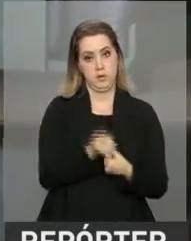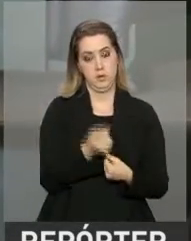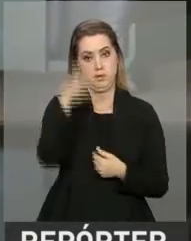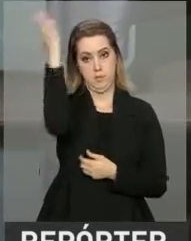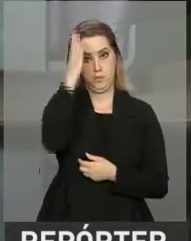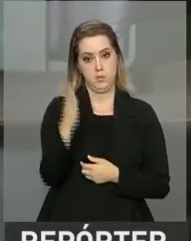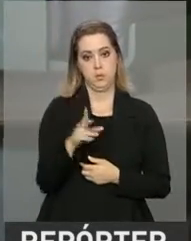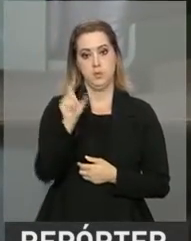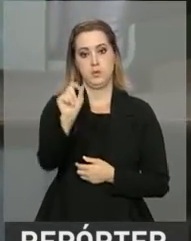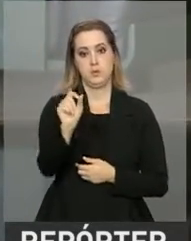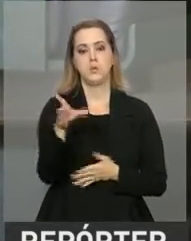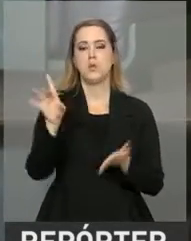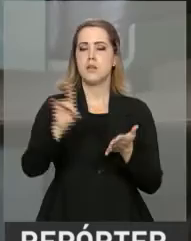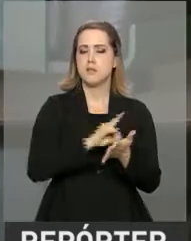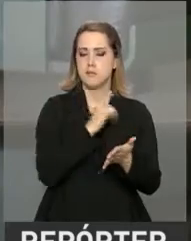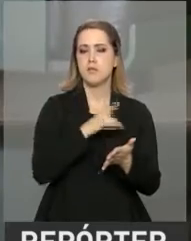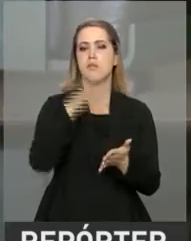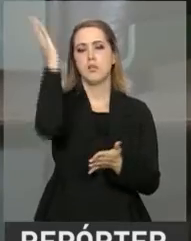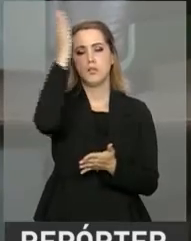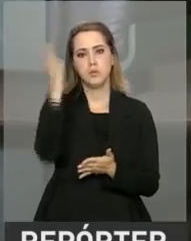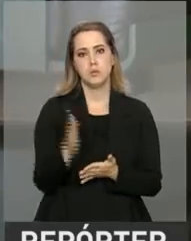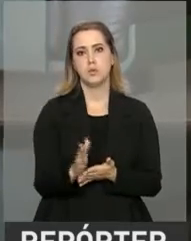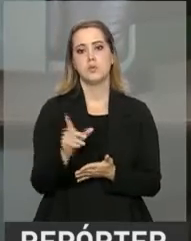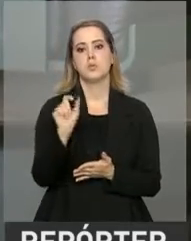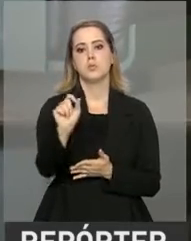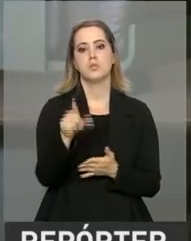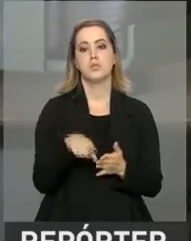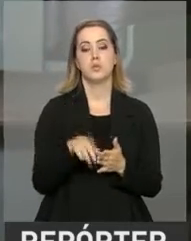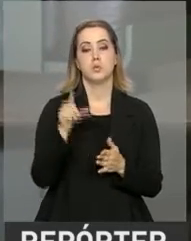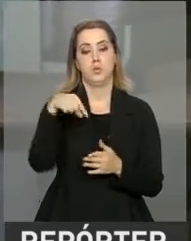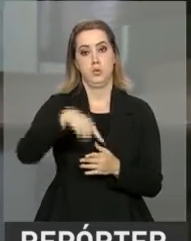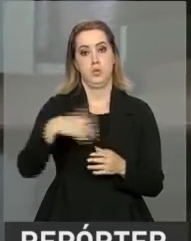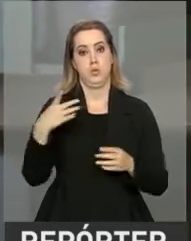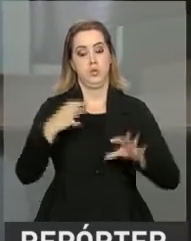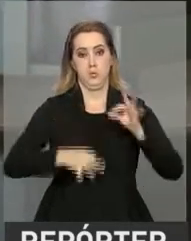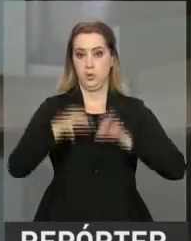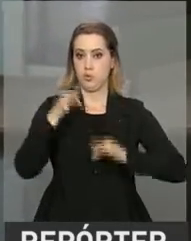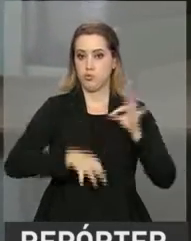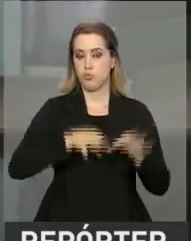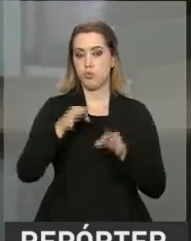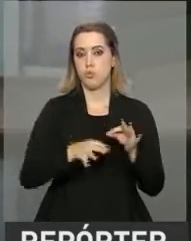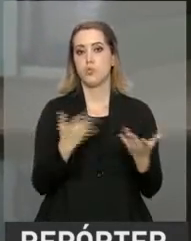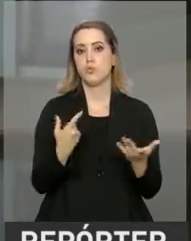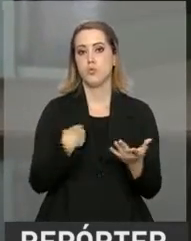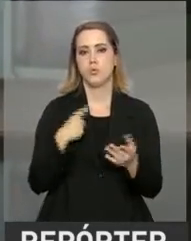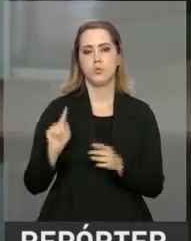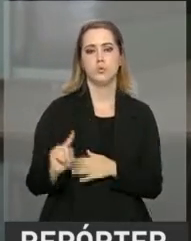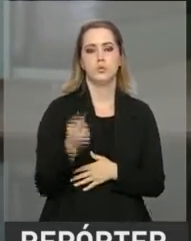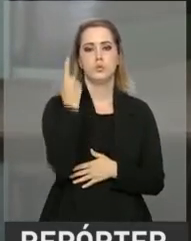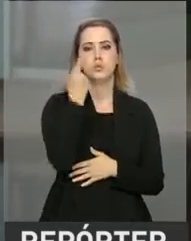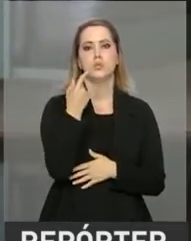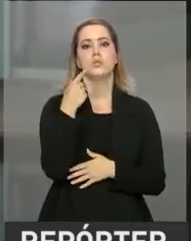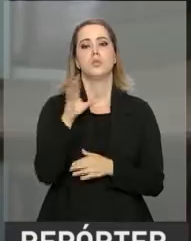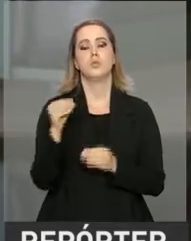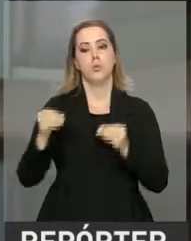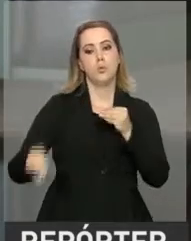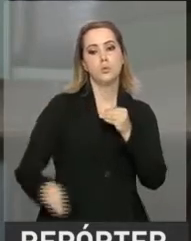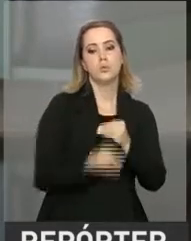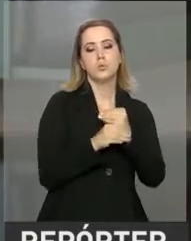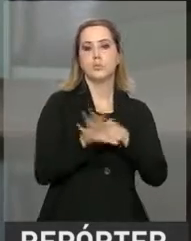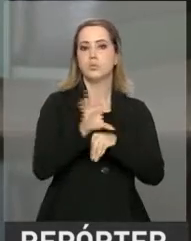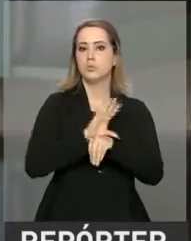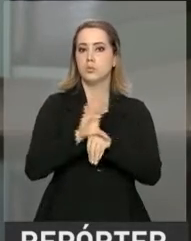Brasil, né, foi ratificado pelo Brasil e recebido pelo ordenamento jurídico como com status de emenda